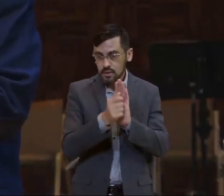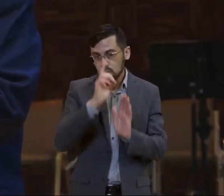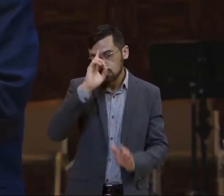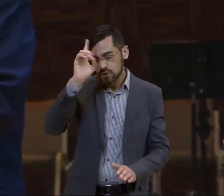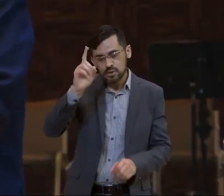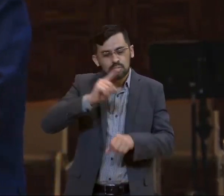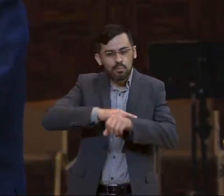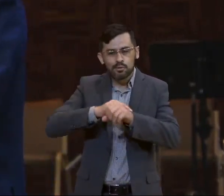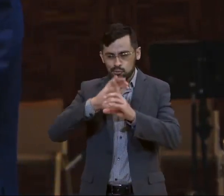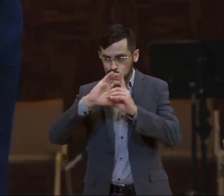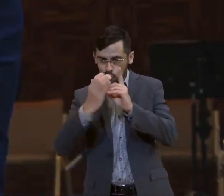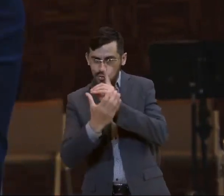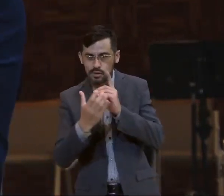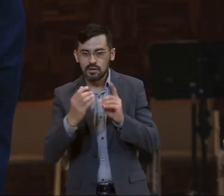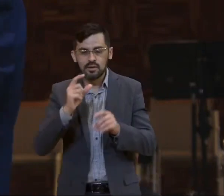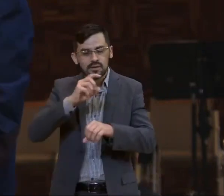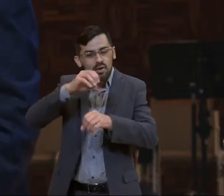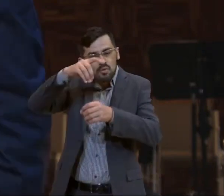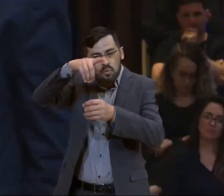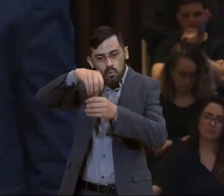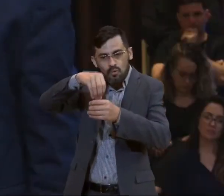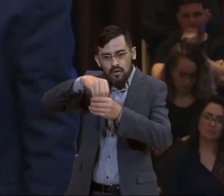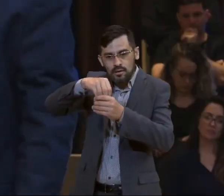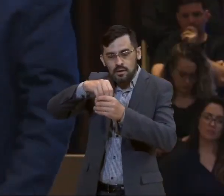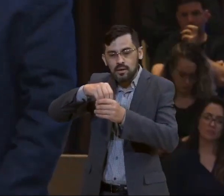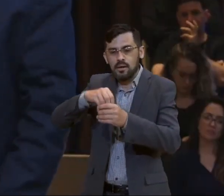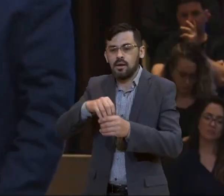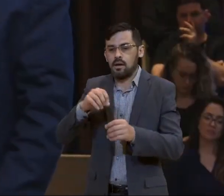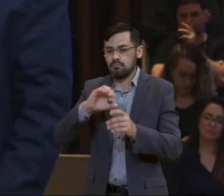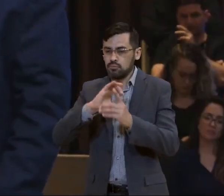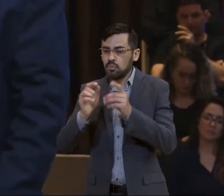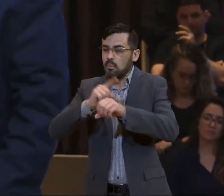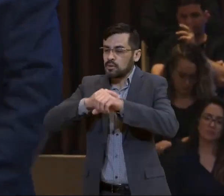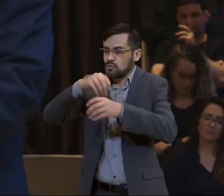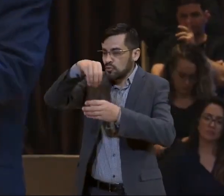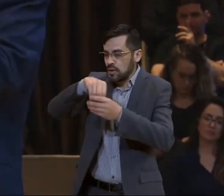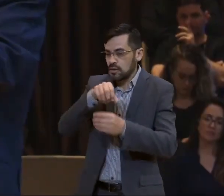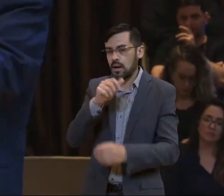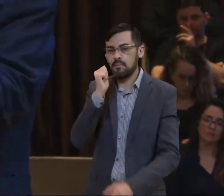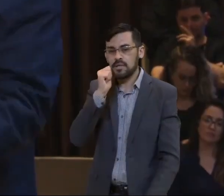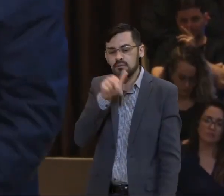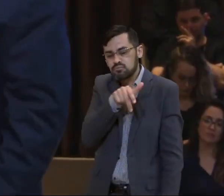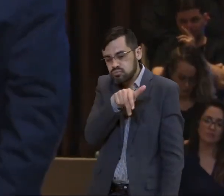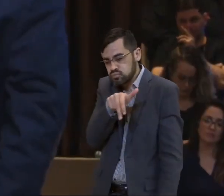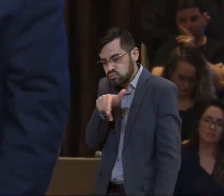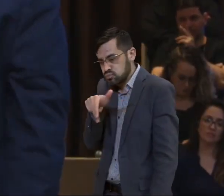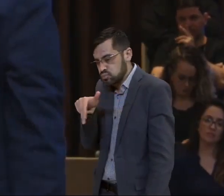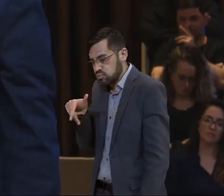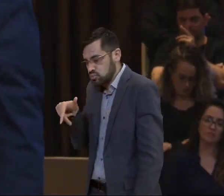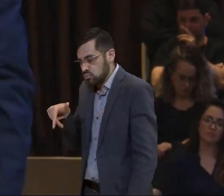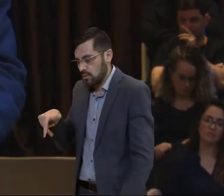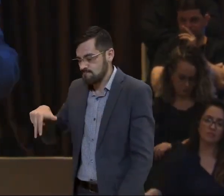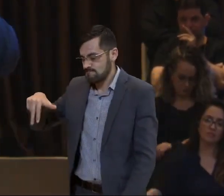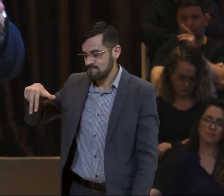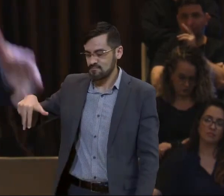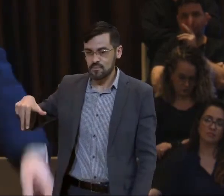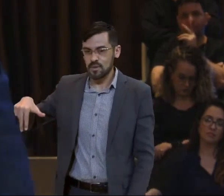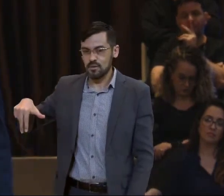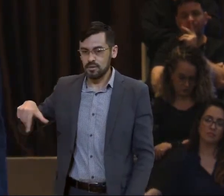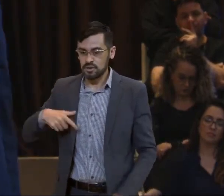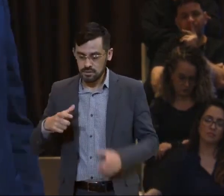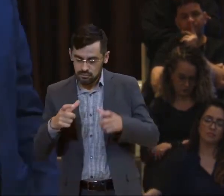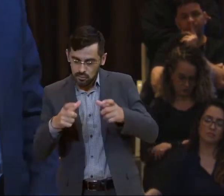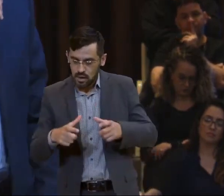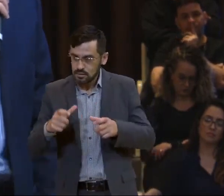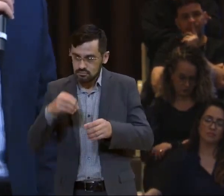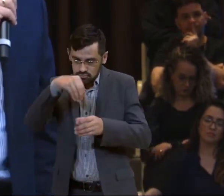na hora do ofertório e ficou do lado do gasofilácio. Passou o momento da oferta e ela continuava do